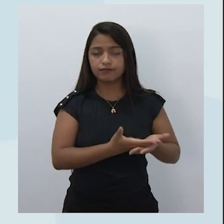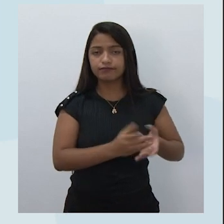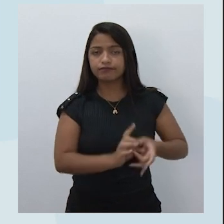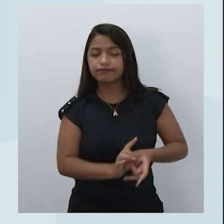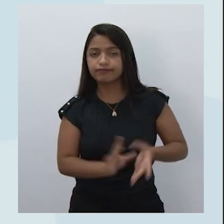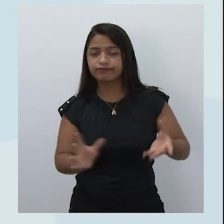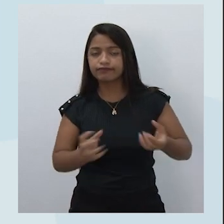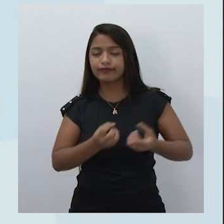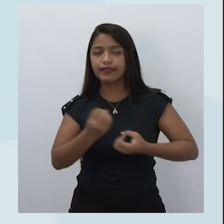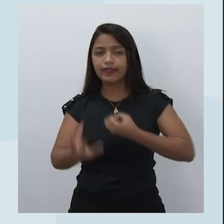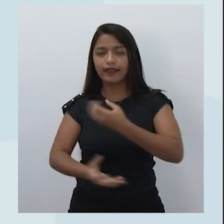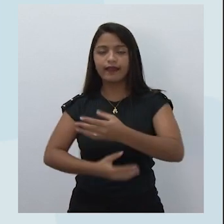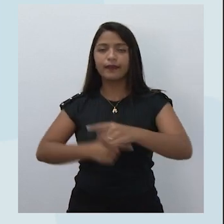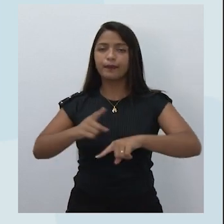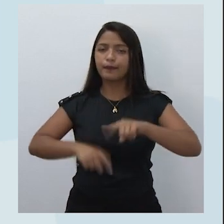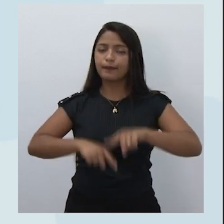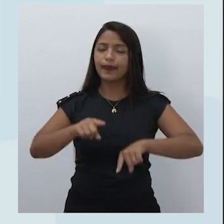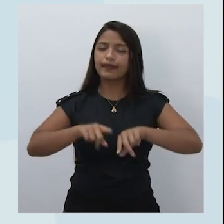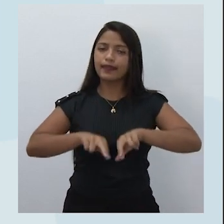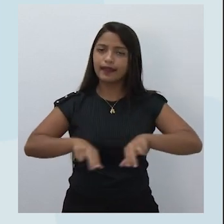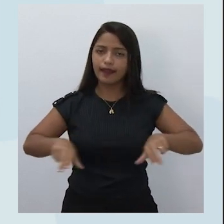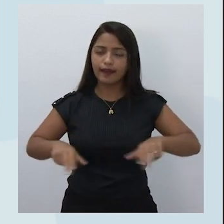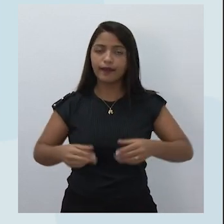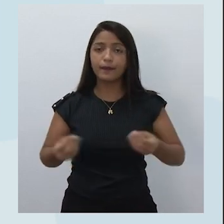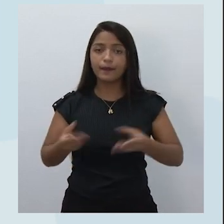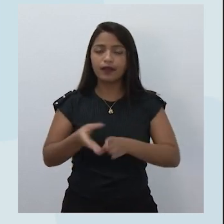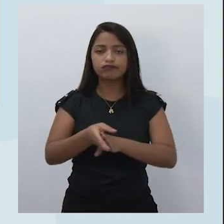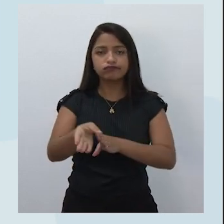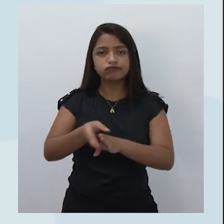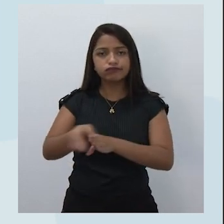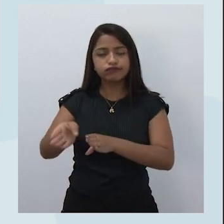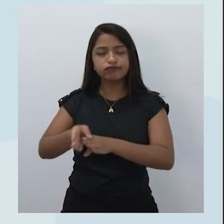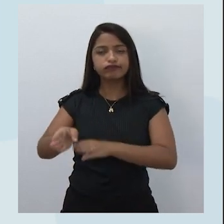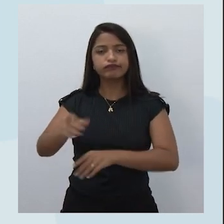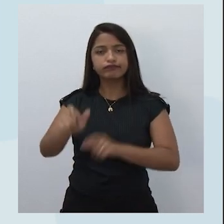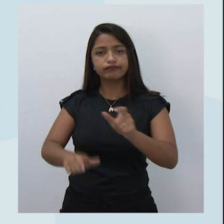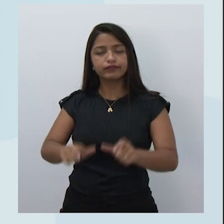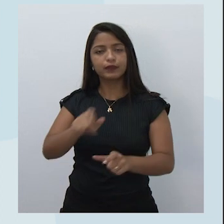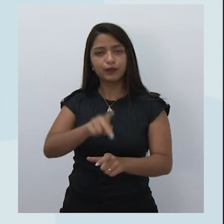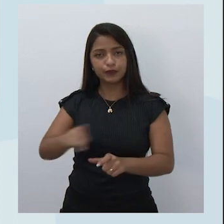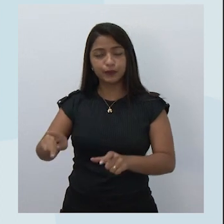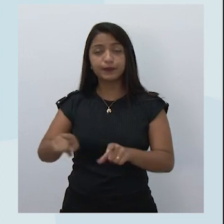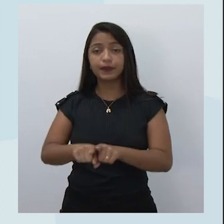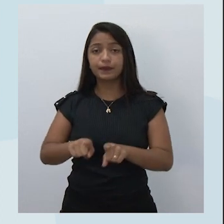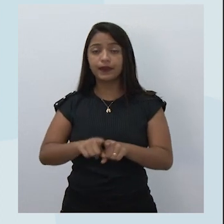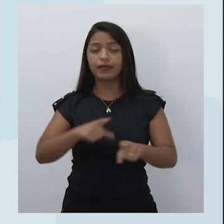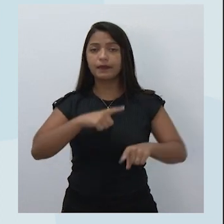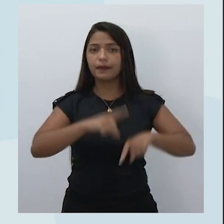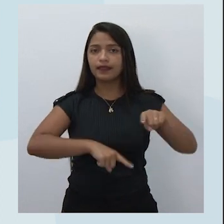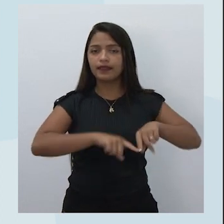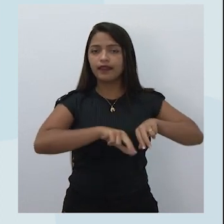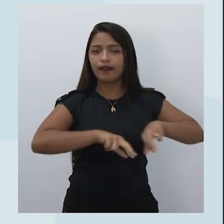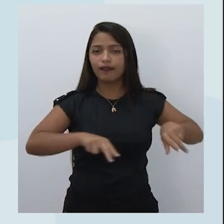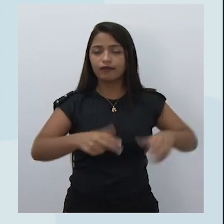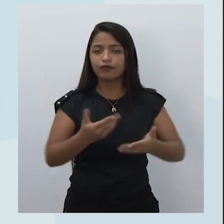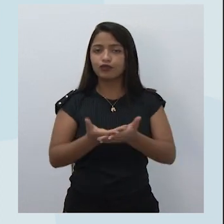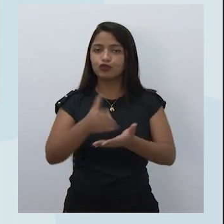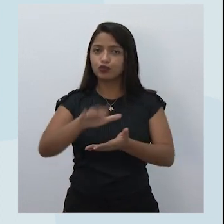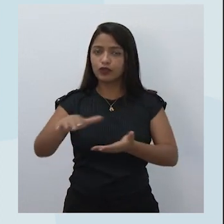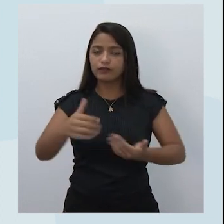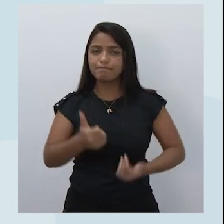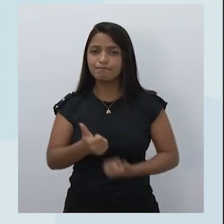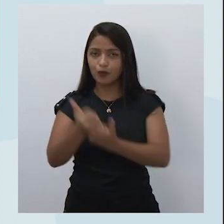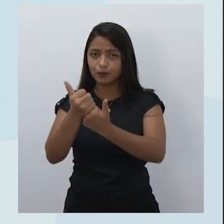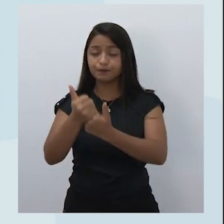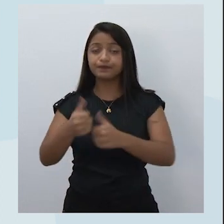os professores, com toda a orientação necessária, materiais de apoio aos estudantes, além da formação continuada,